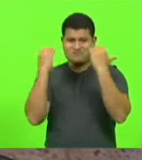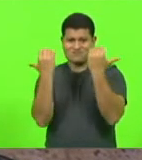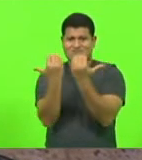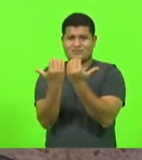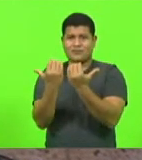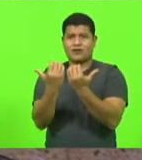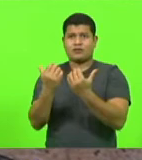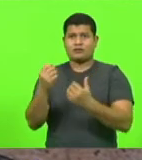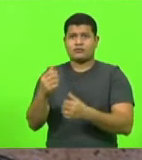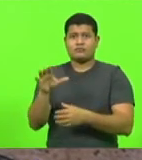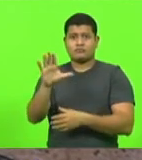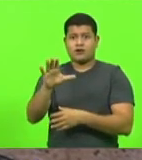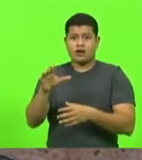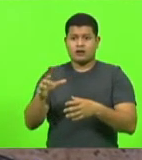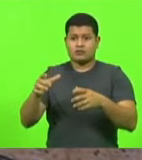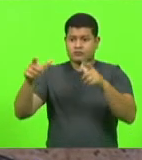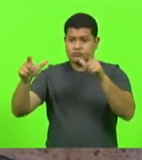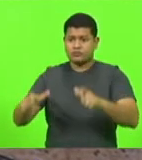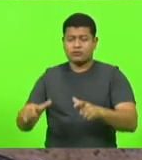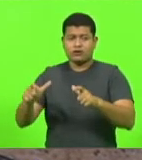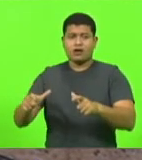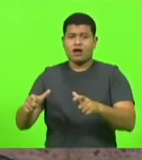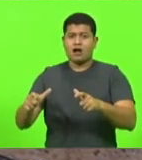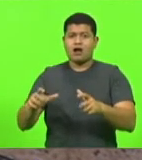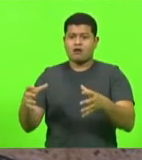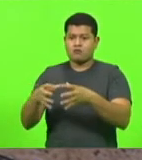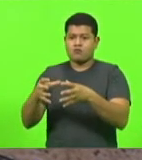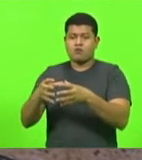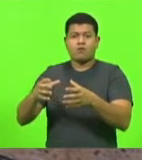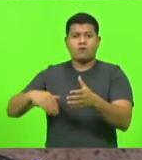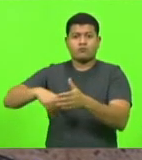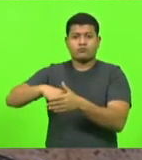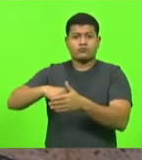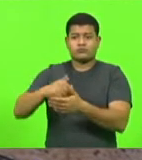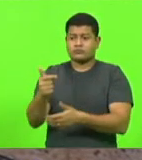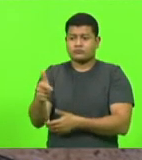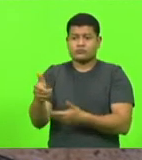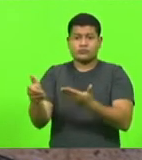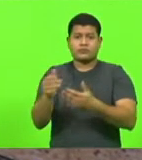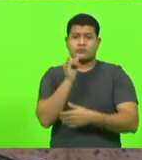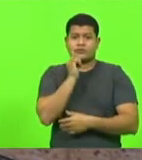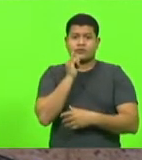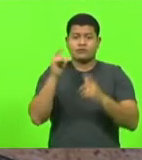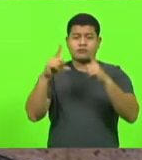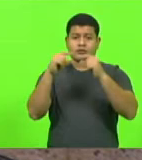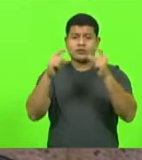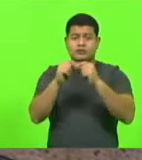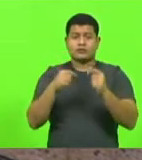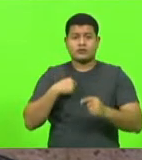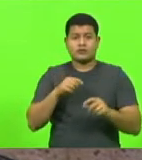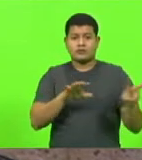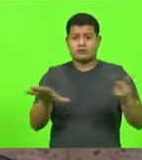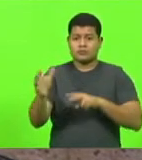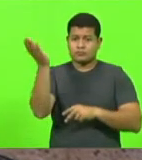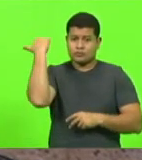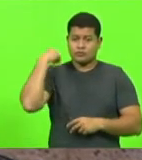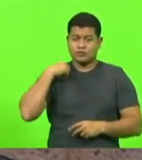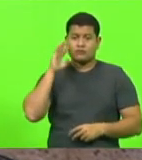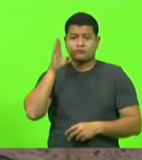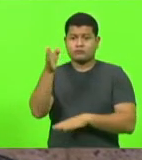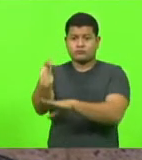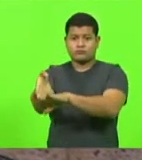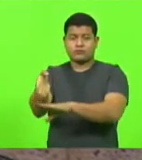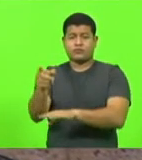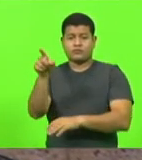de futebol tem, estádios parados. Tá? Lá em Brasília, eu estive na semana passada, entre o povo, conversando lá